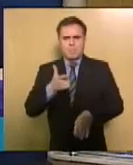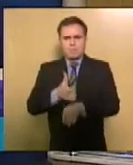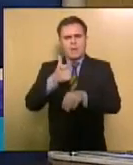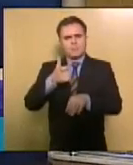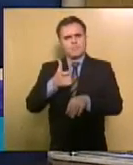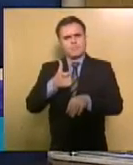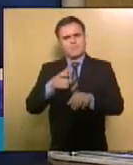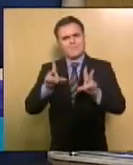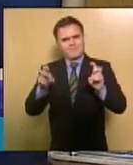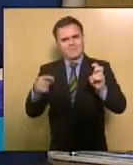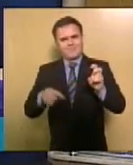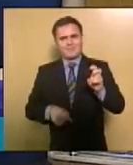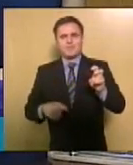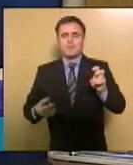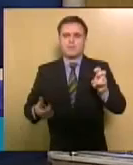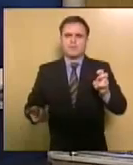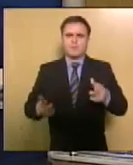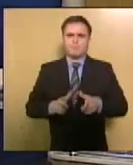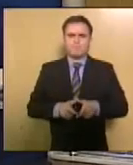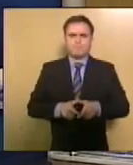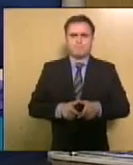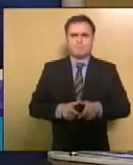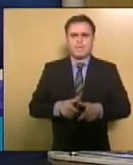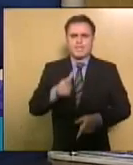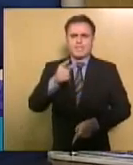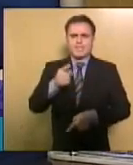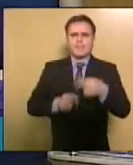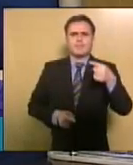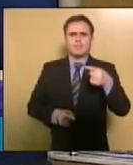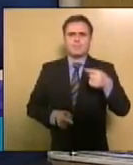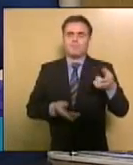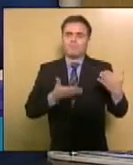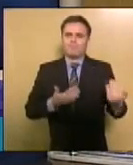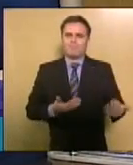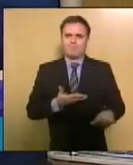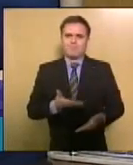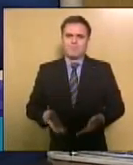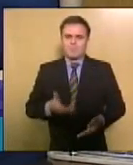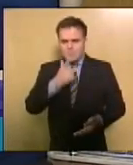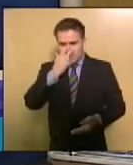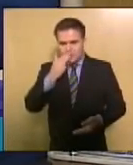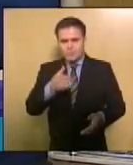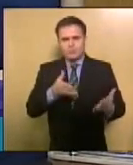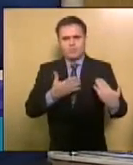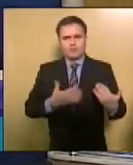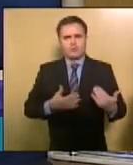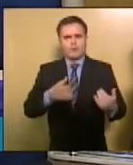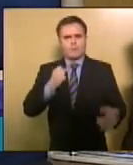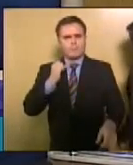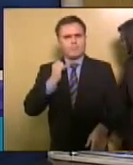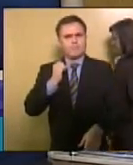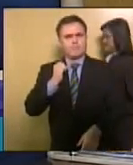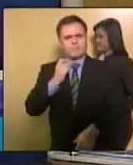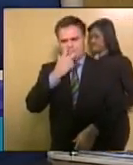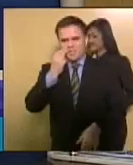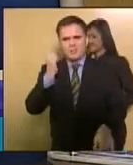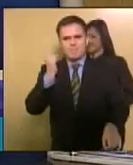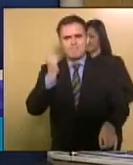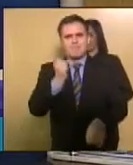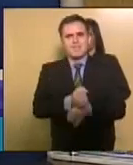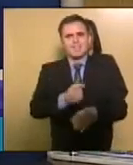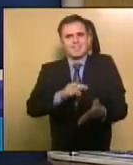responde por metade de todos os obos da Juventude então nós estamos matando a nossa juventude uma eh algo que a Samira